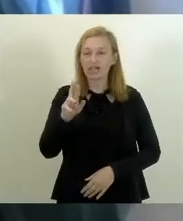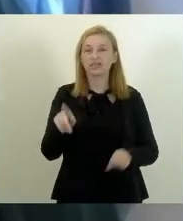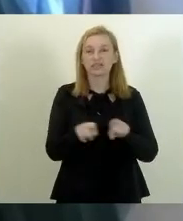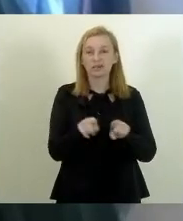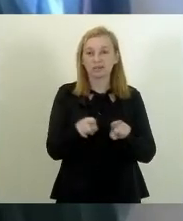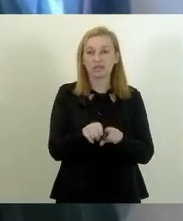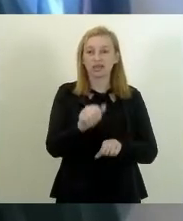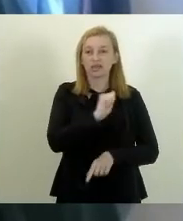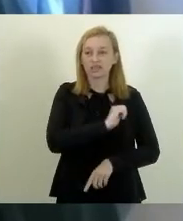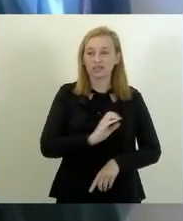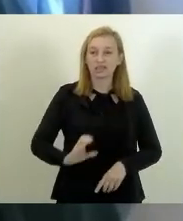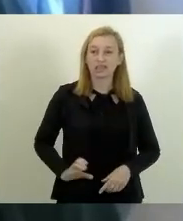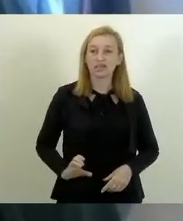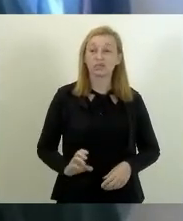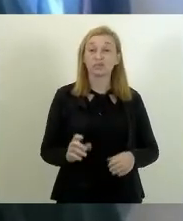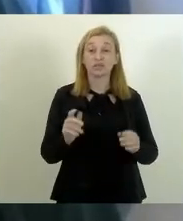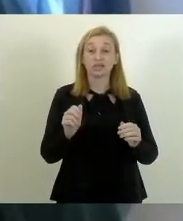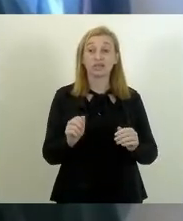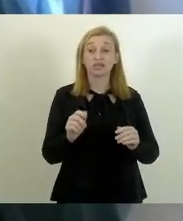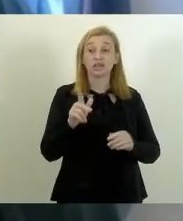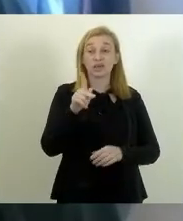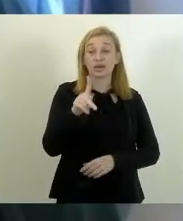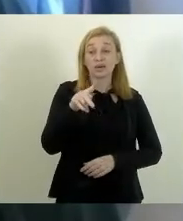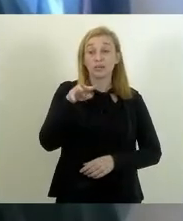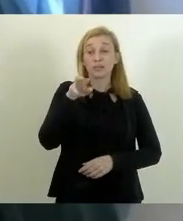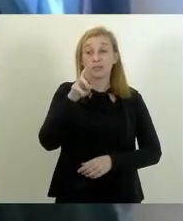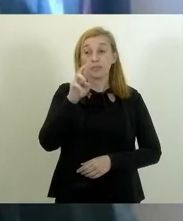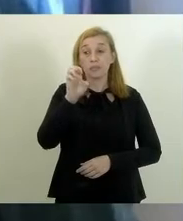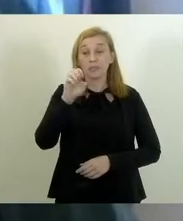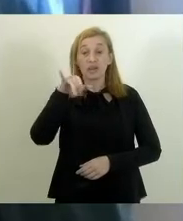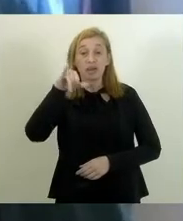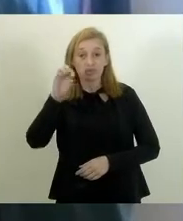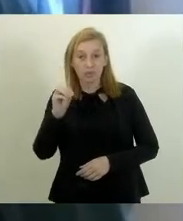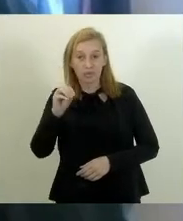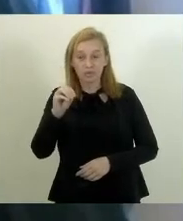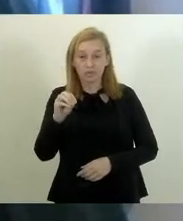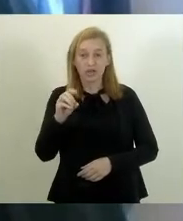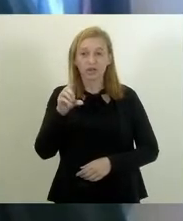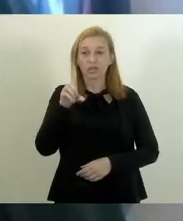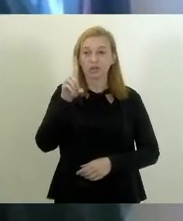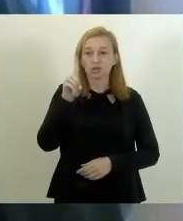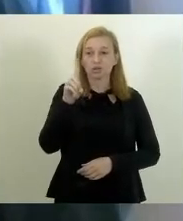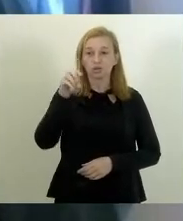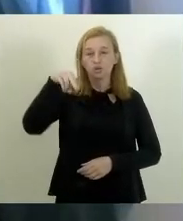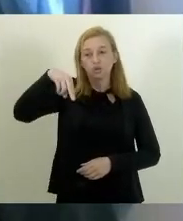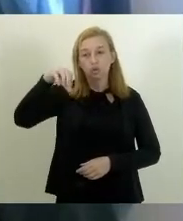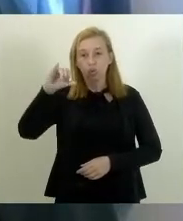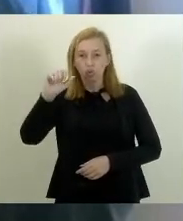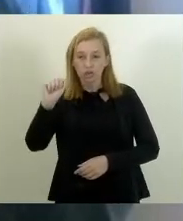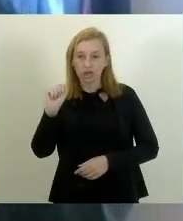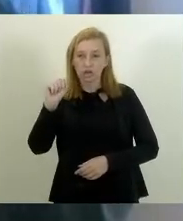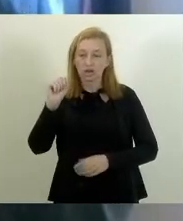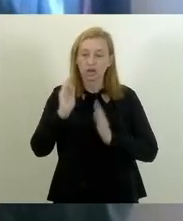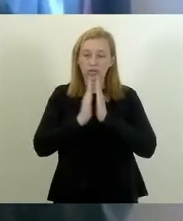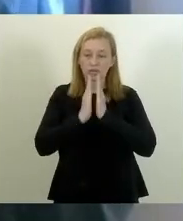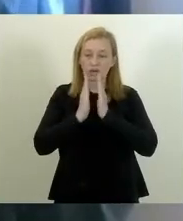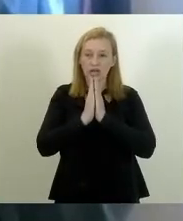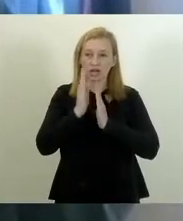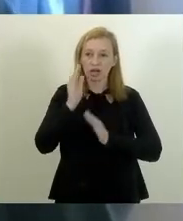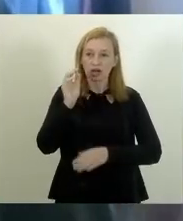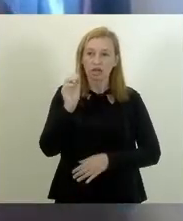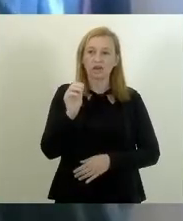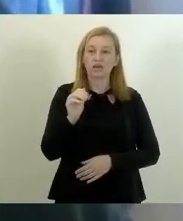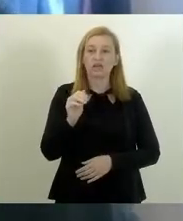Siciliano por esse prêmio à Dona Odília, né, a rezadeira mais antiga do